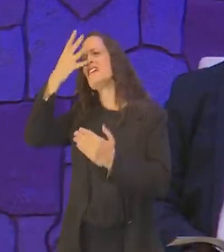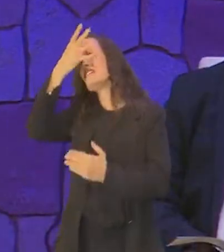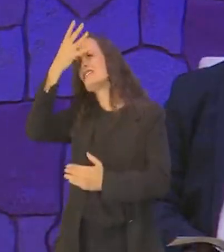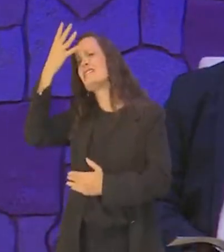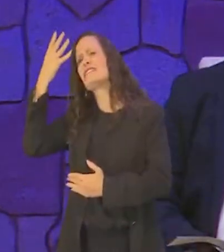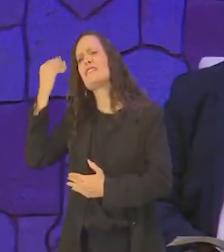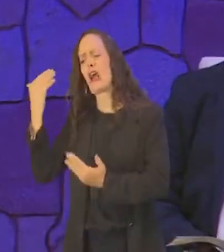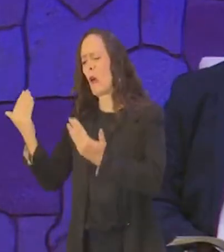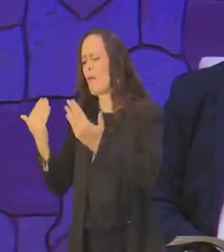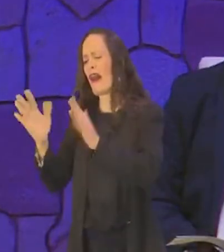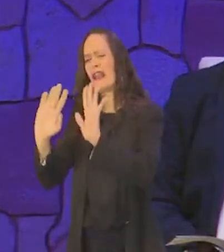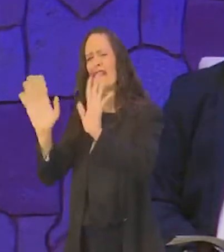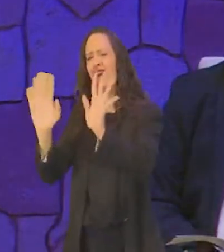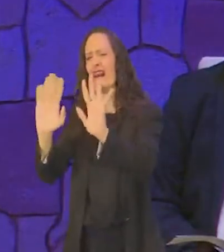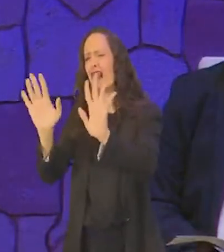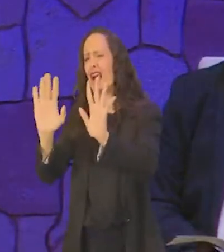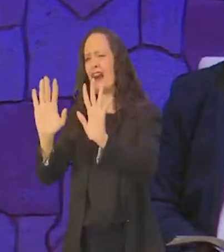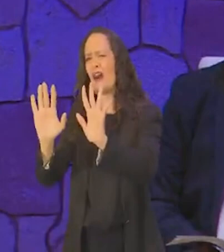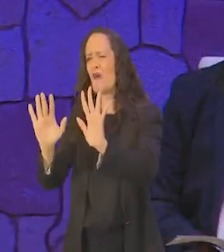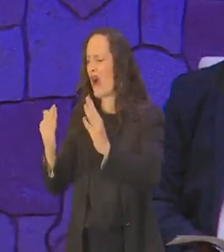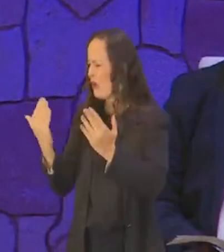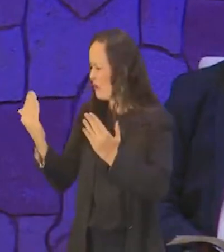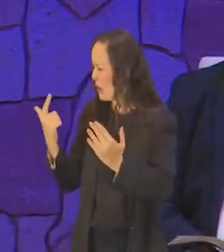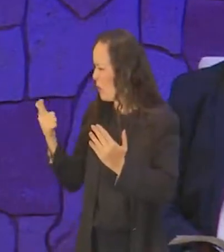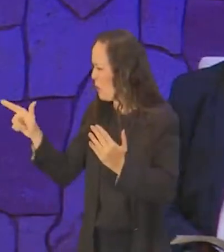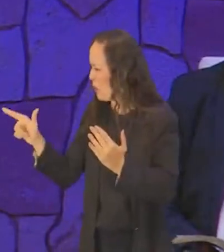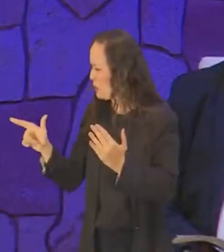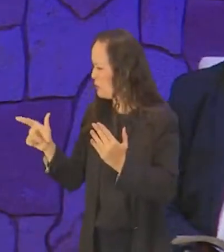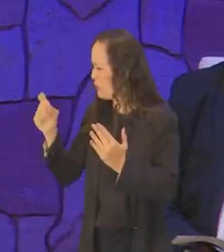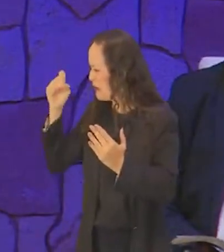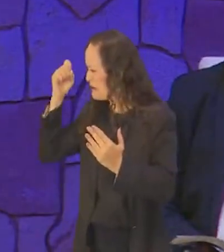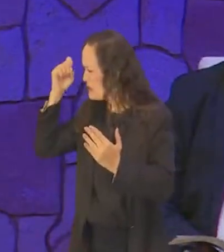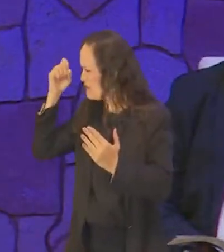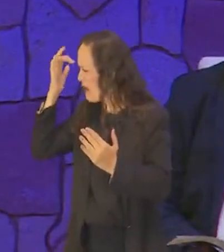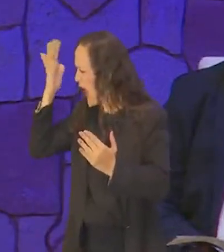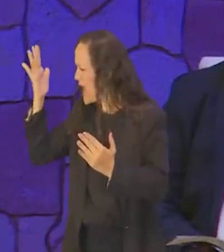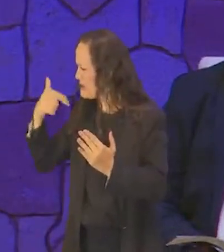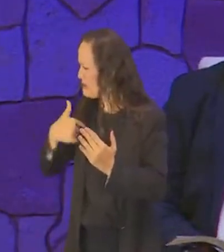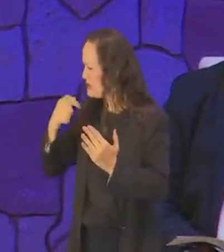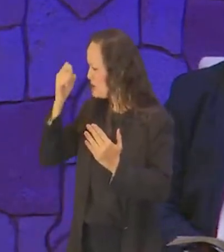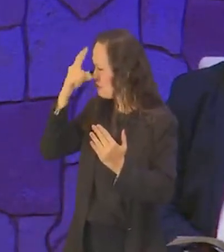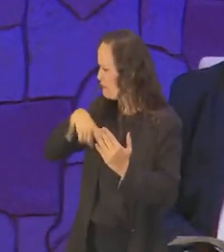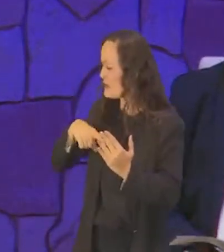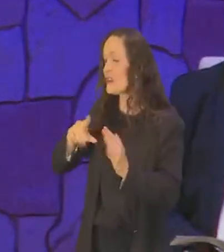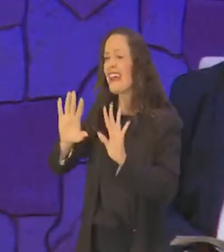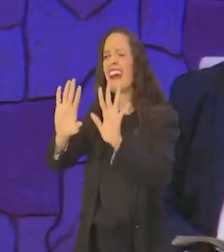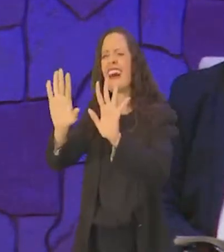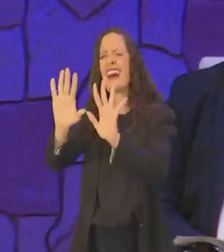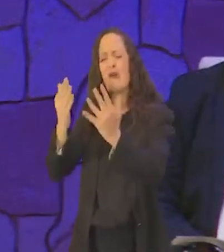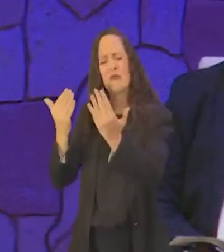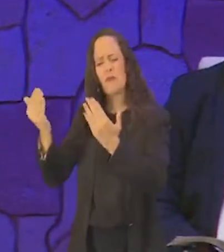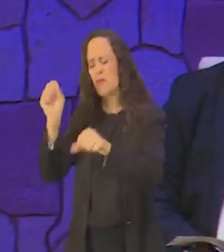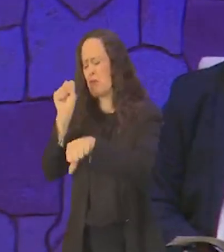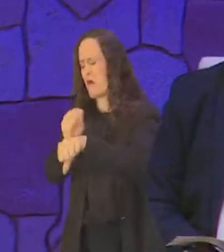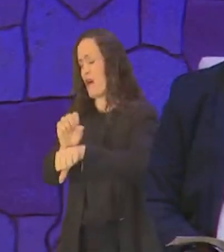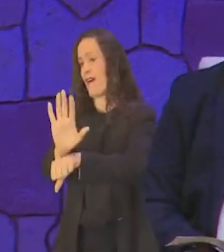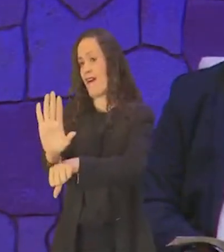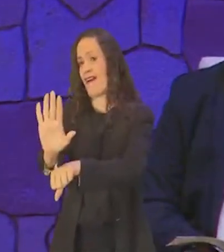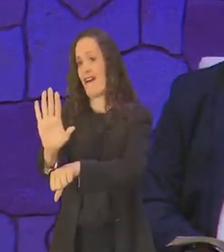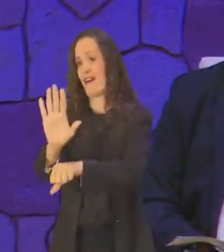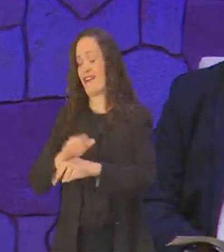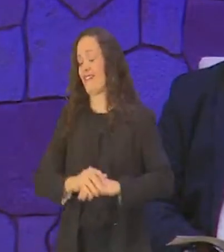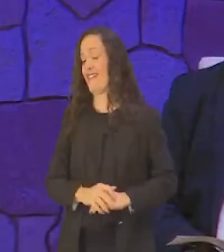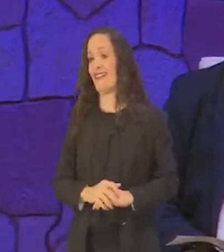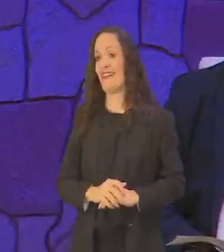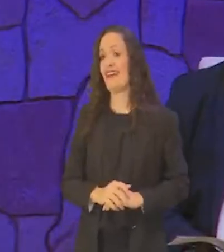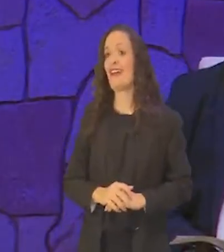nós comparamos a nossa vida com a vida de outro, nós às vezes comparamos o ambiente de construção da nossa vida com o ambiente